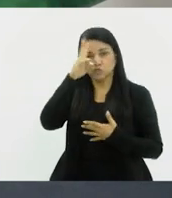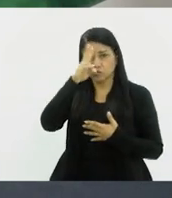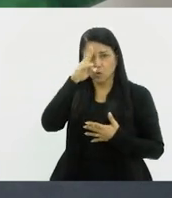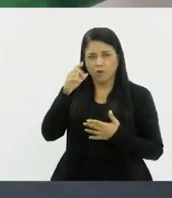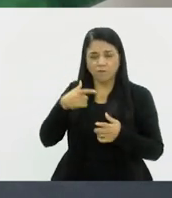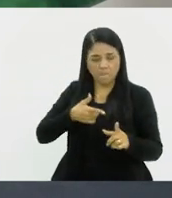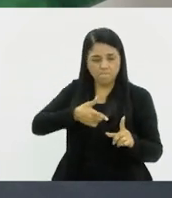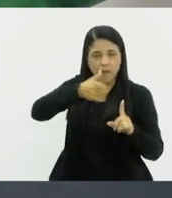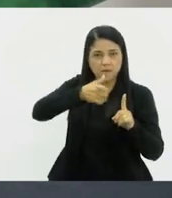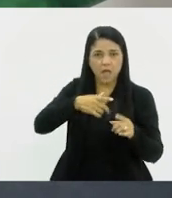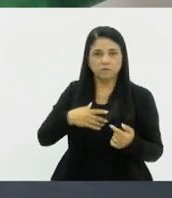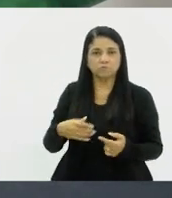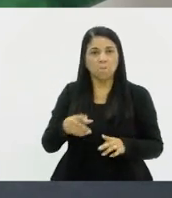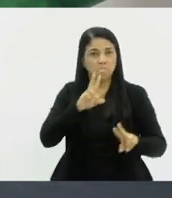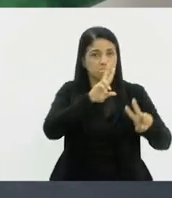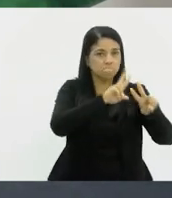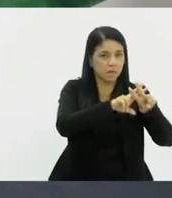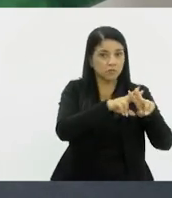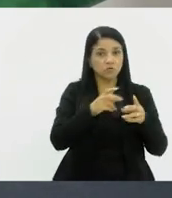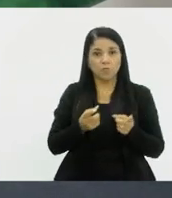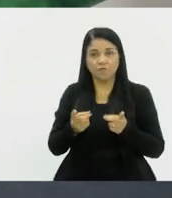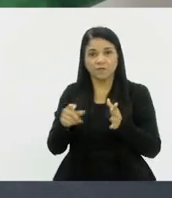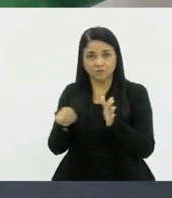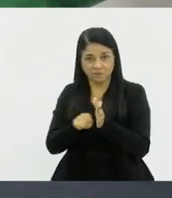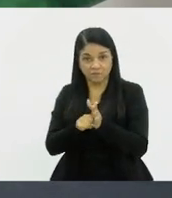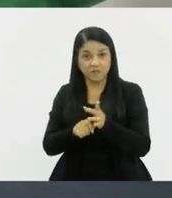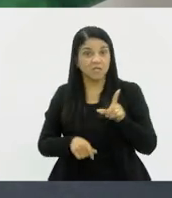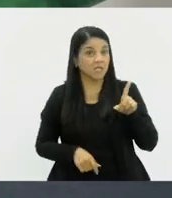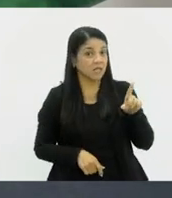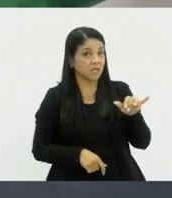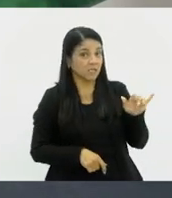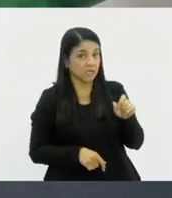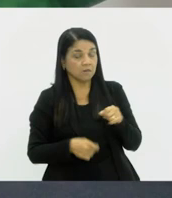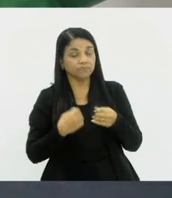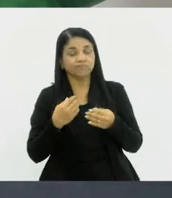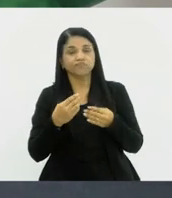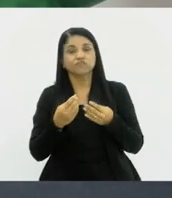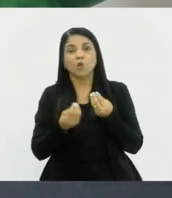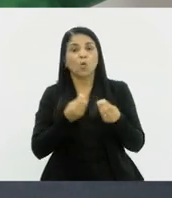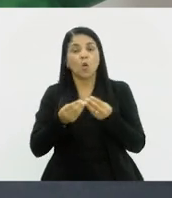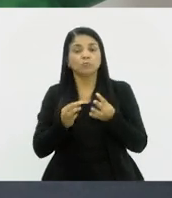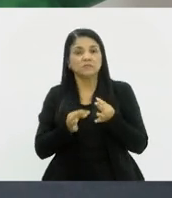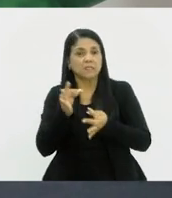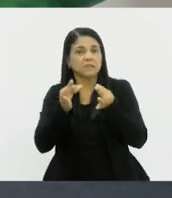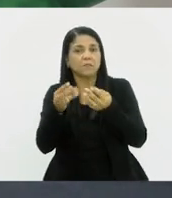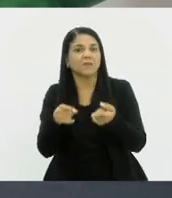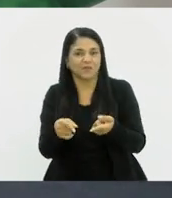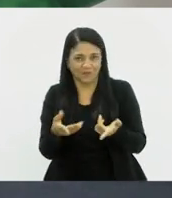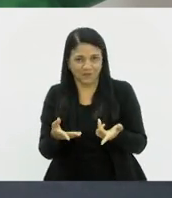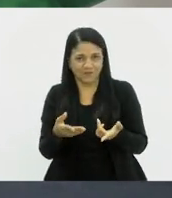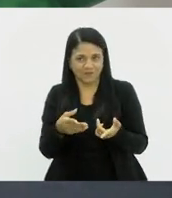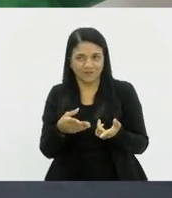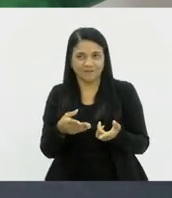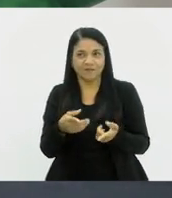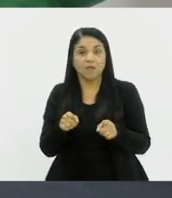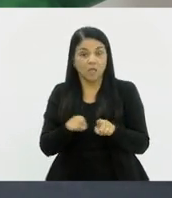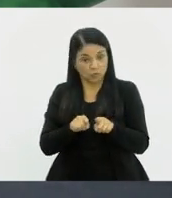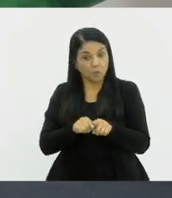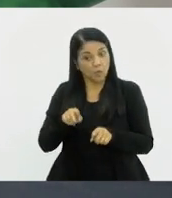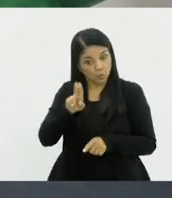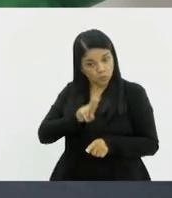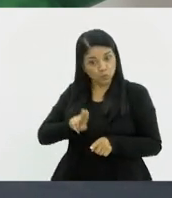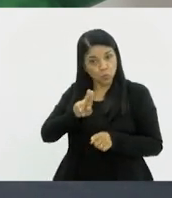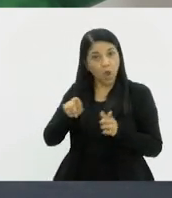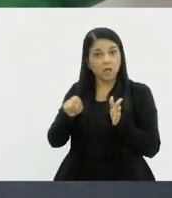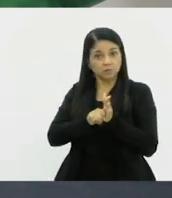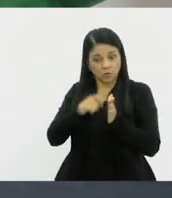foi preso como traficante A Lília como ela é tratada né Eh eu também sou usuário de drogas só que eu sou